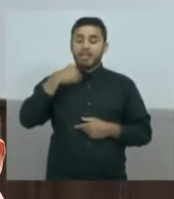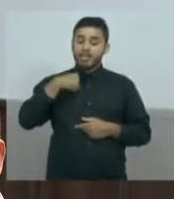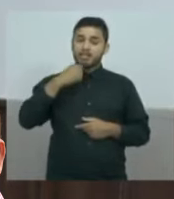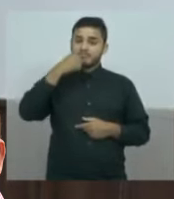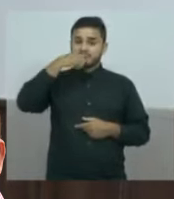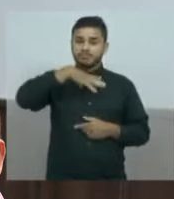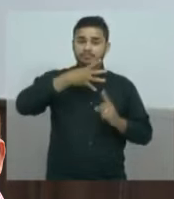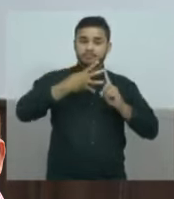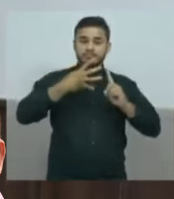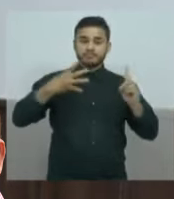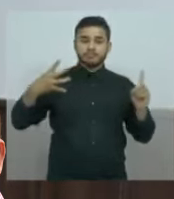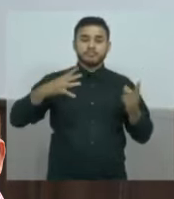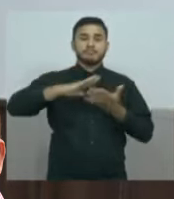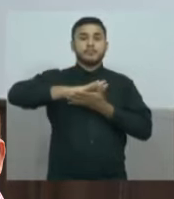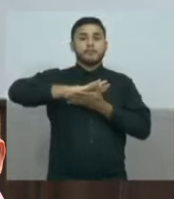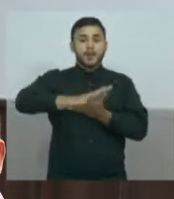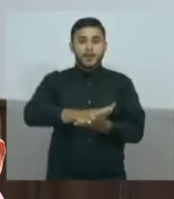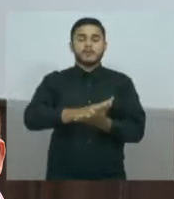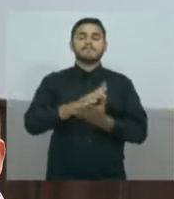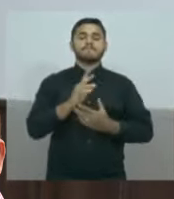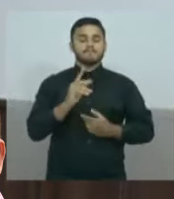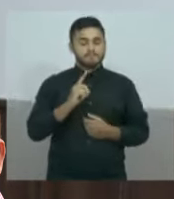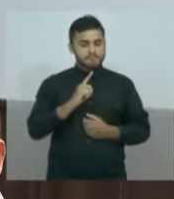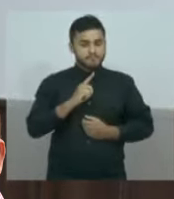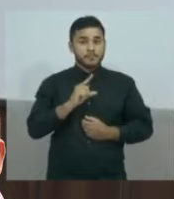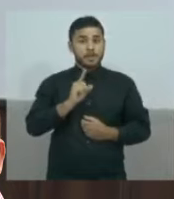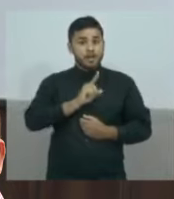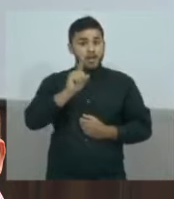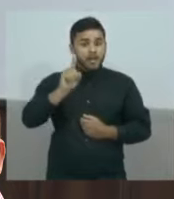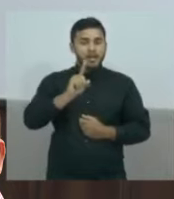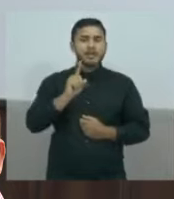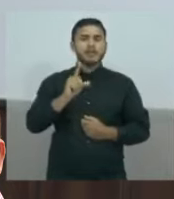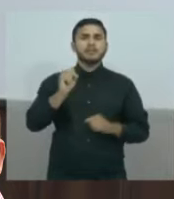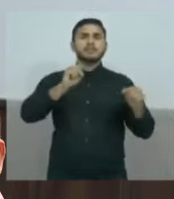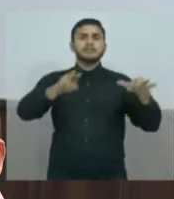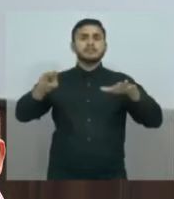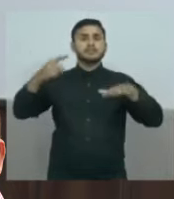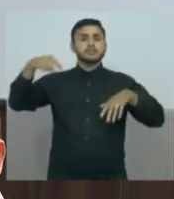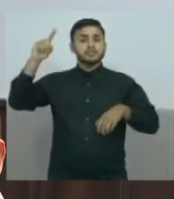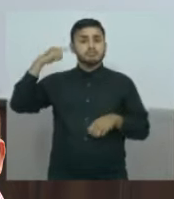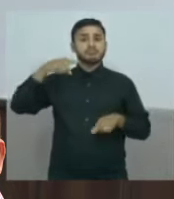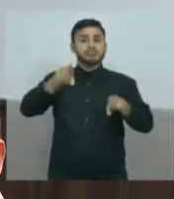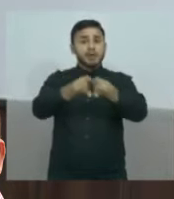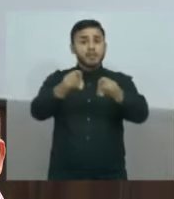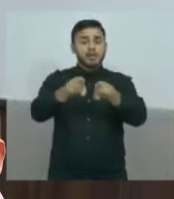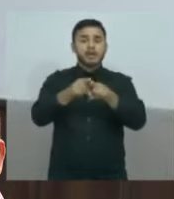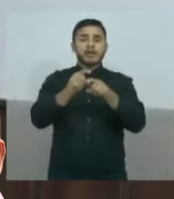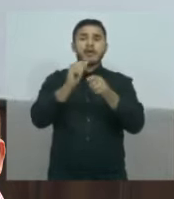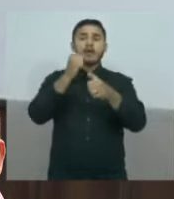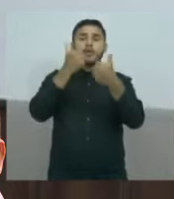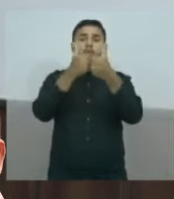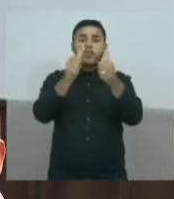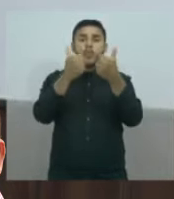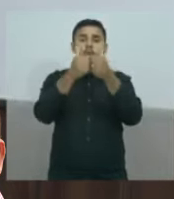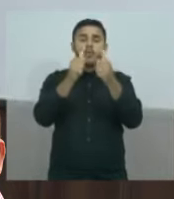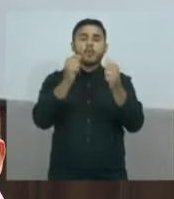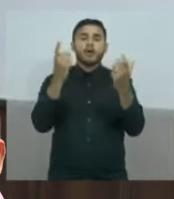um motorista de um ônibus resolveu se sentir insultado porque dois jovens se beijavam e